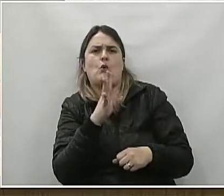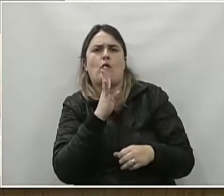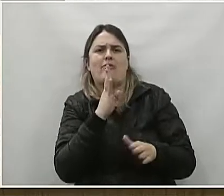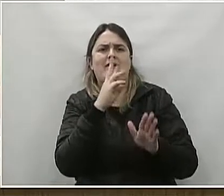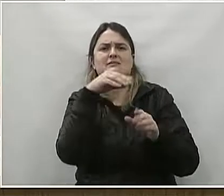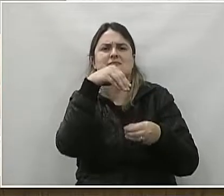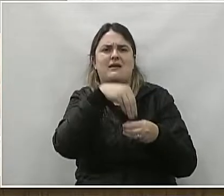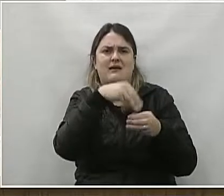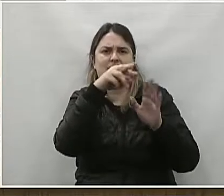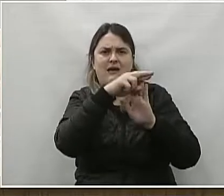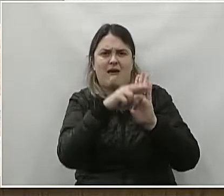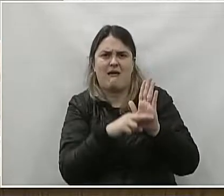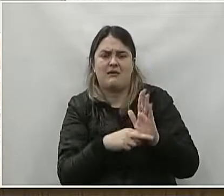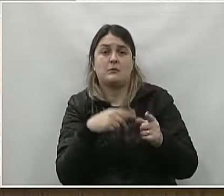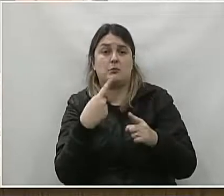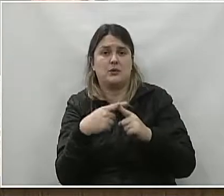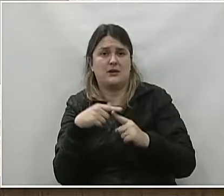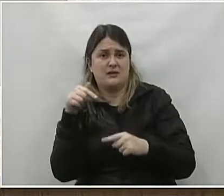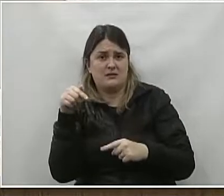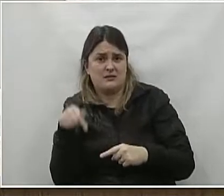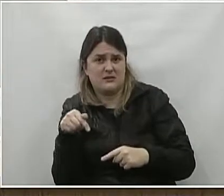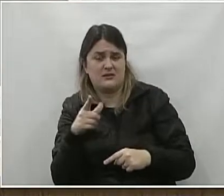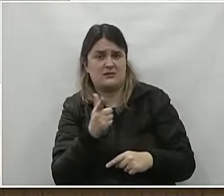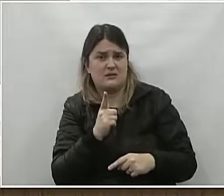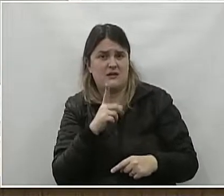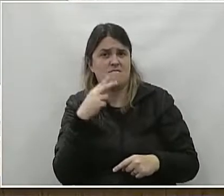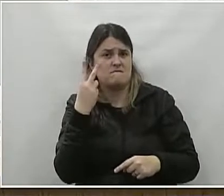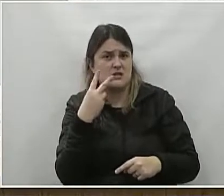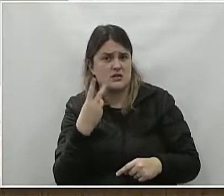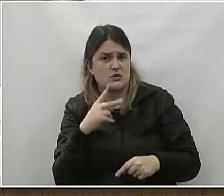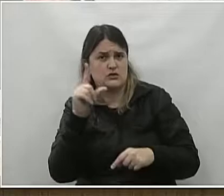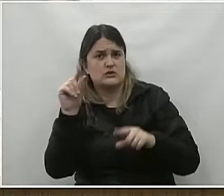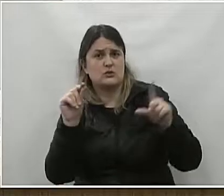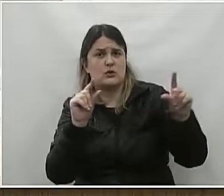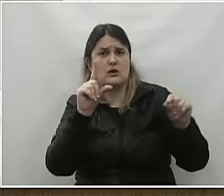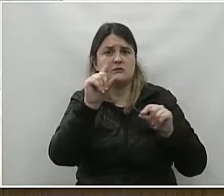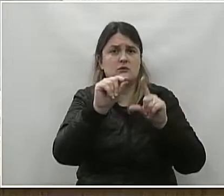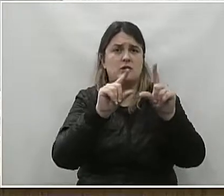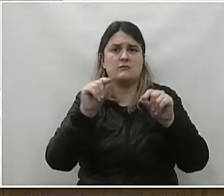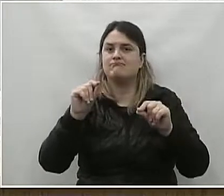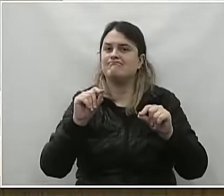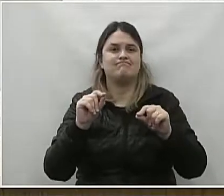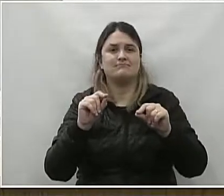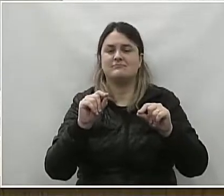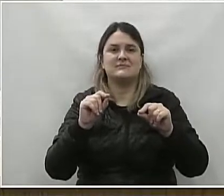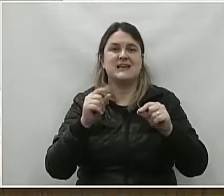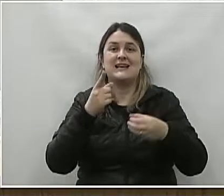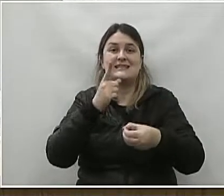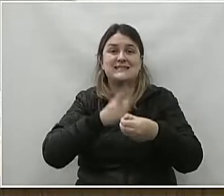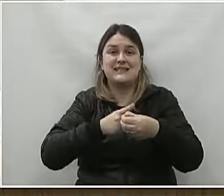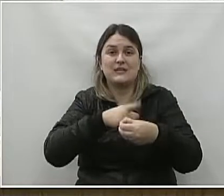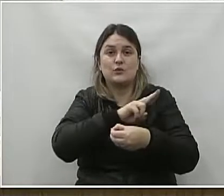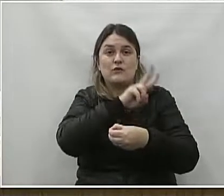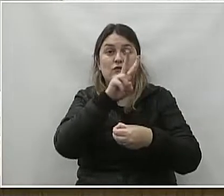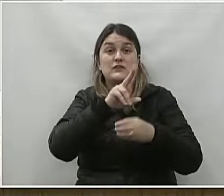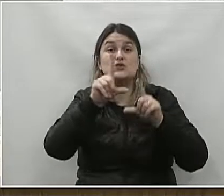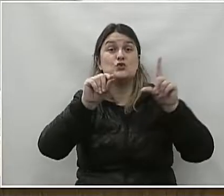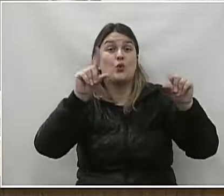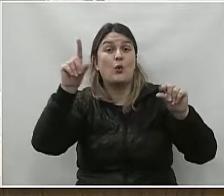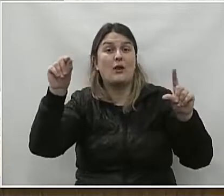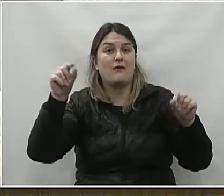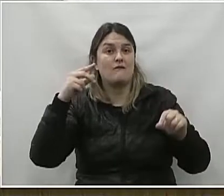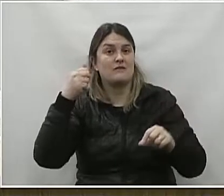regimento interno, porque aqui tem vereadores escolhidos por toda a cidade, toda a